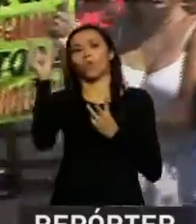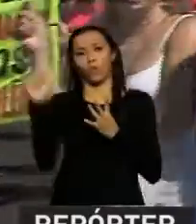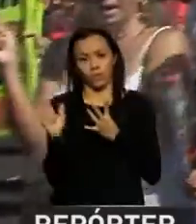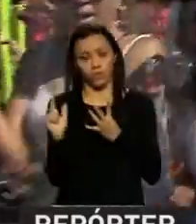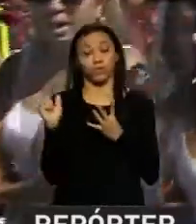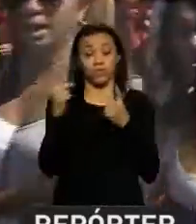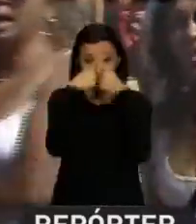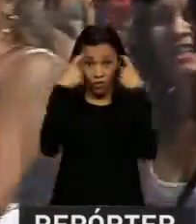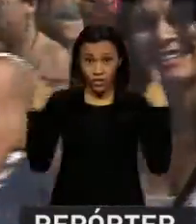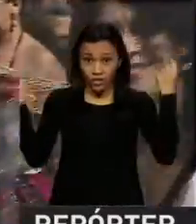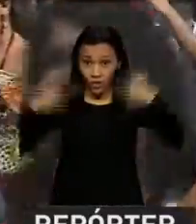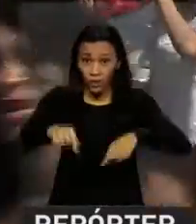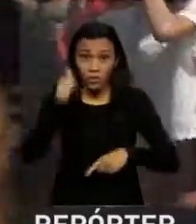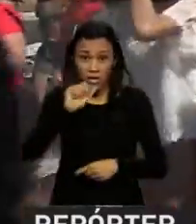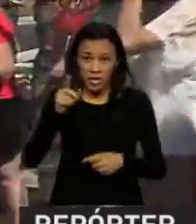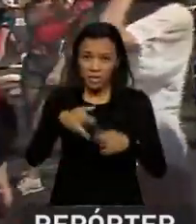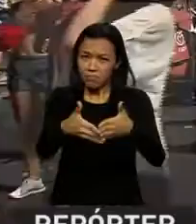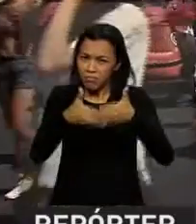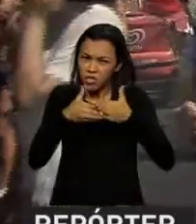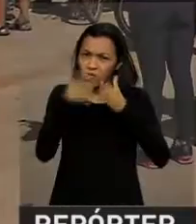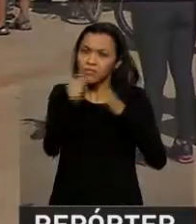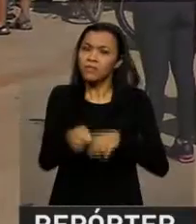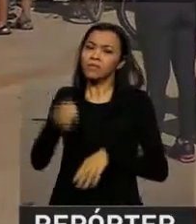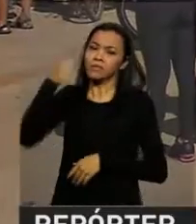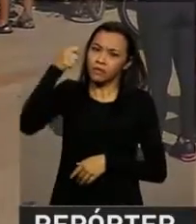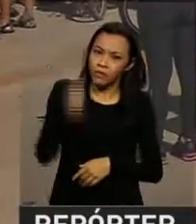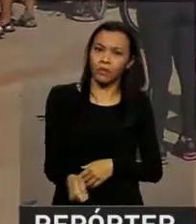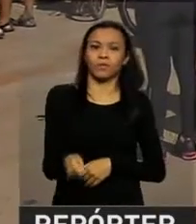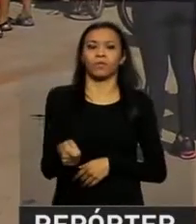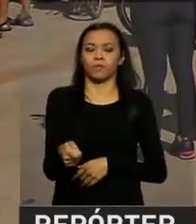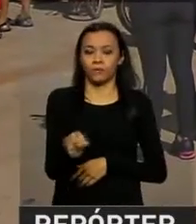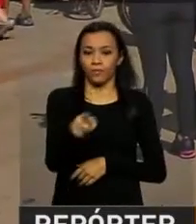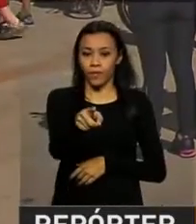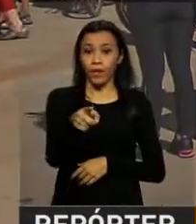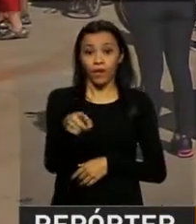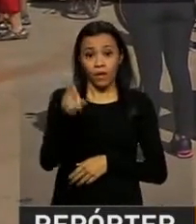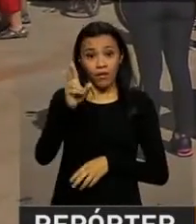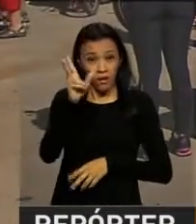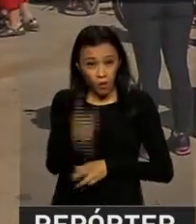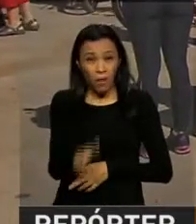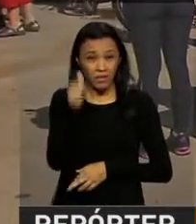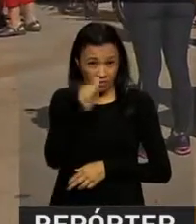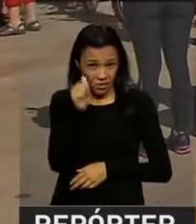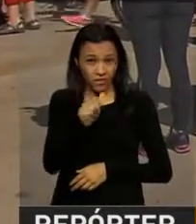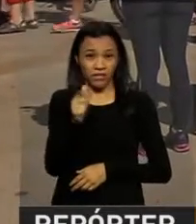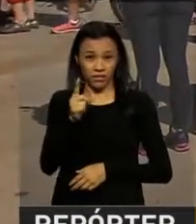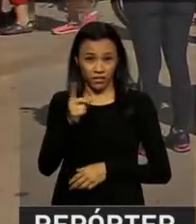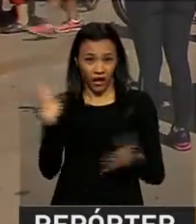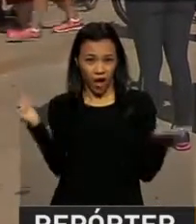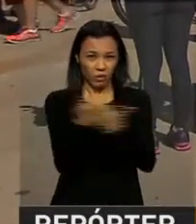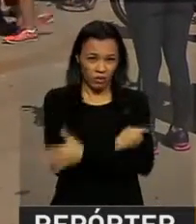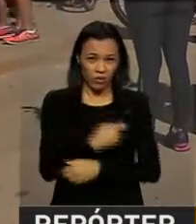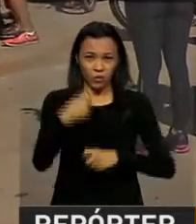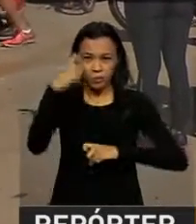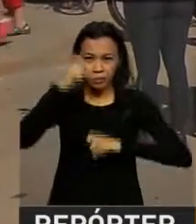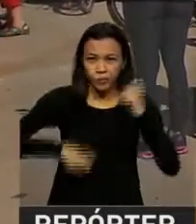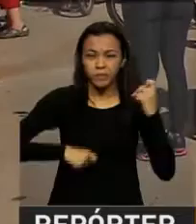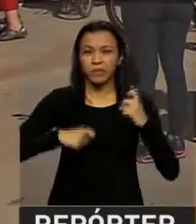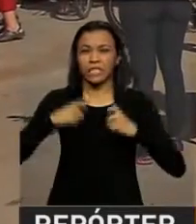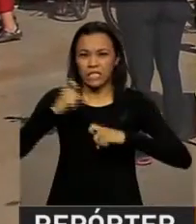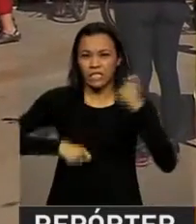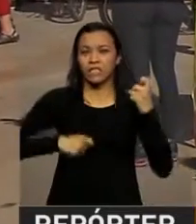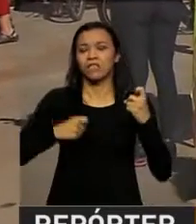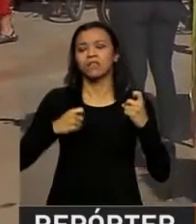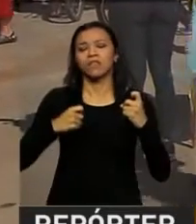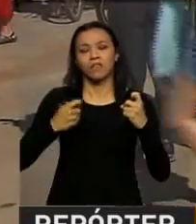e pediram mais rigor na punição dos crimes. Eu estou aqui por ela também, por essa menina, né, que foi violentada.